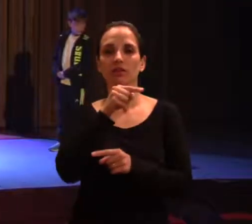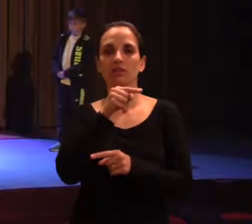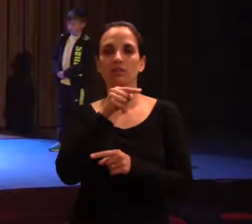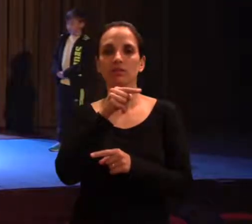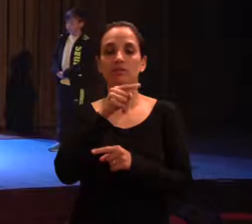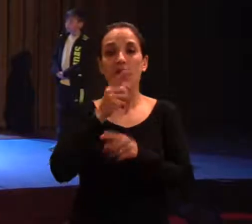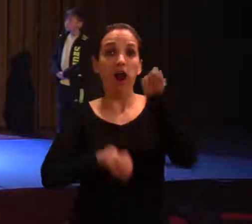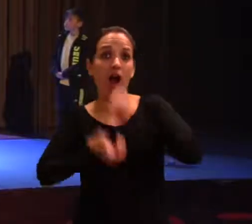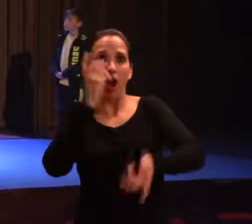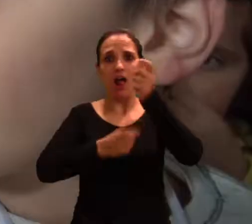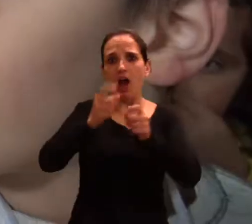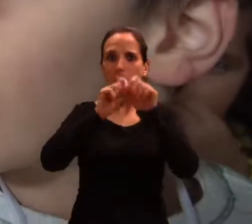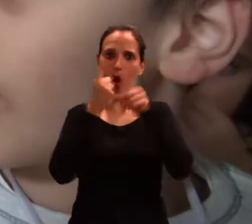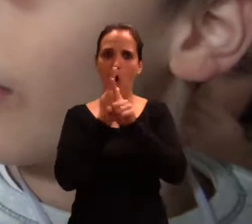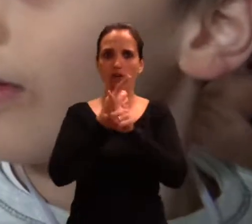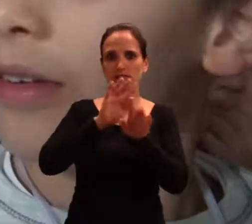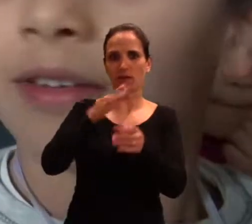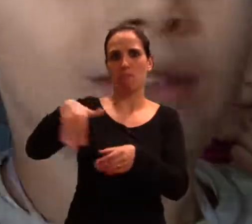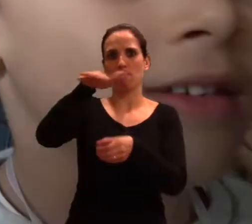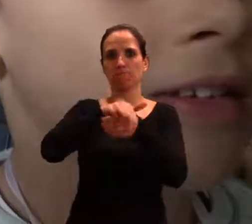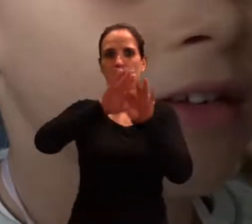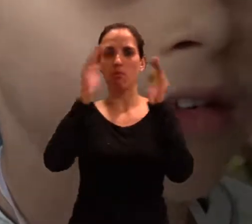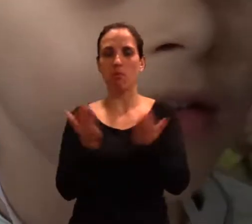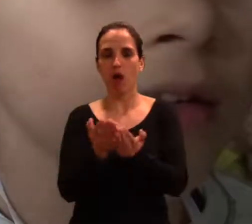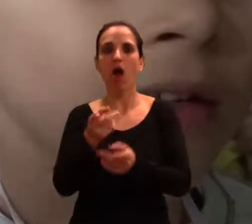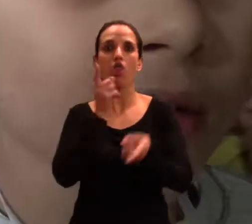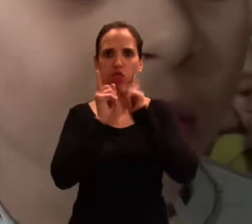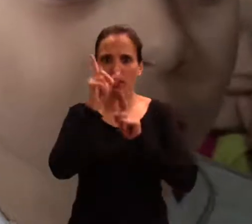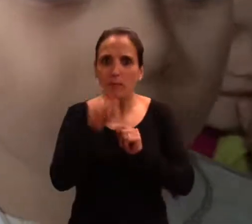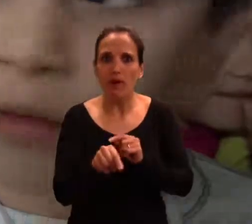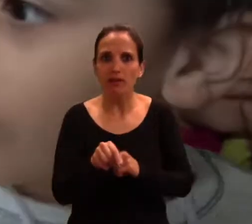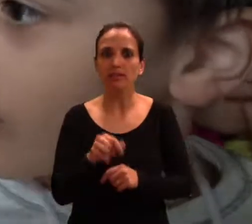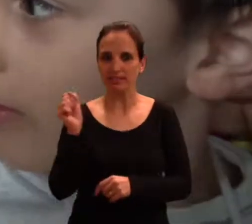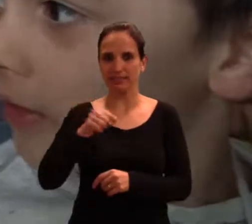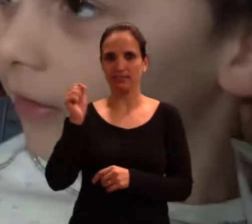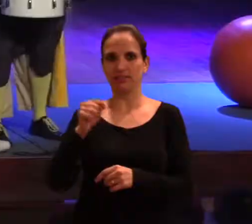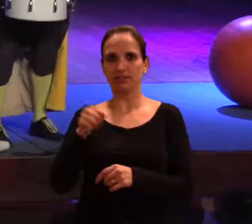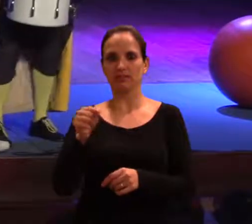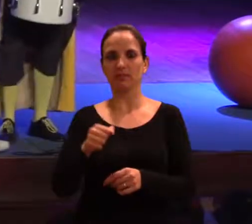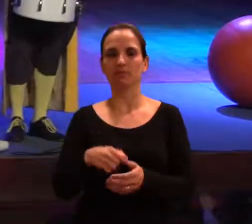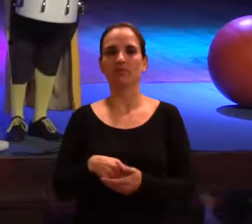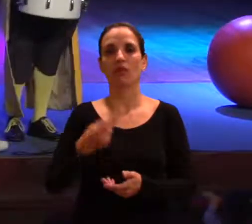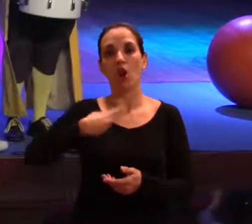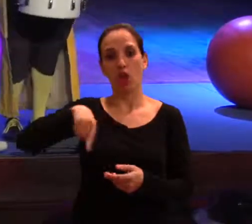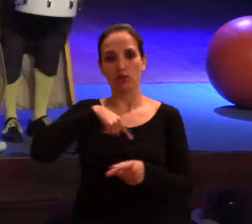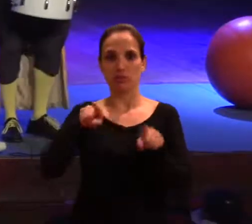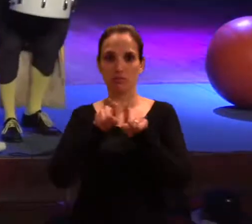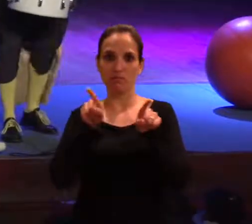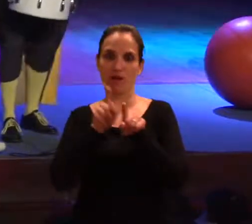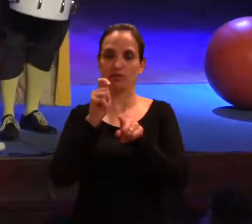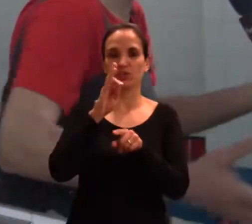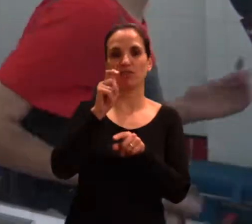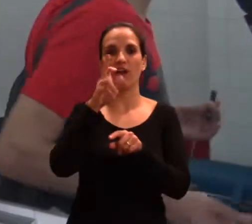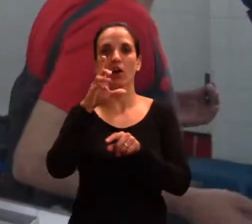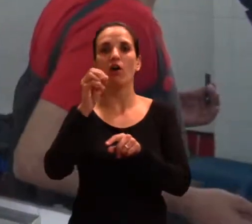fez o labarismo em cima da bola. Os outros também eram muito divertidos? Sim. Nós somos os irmãos